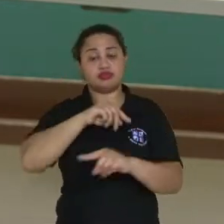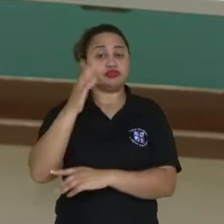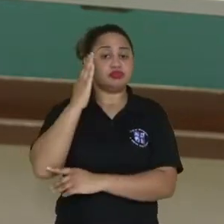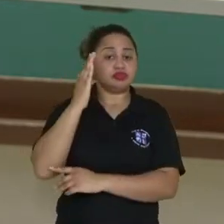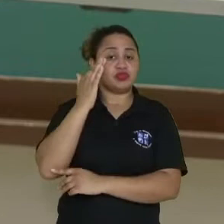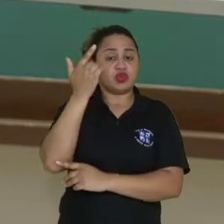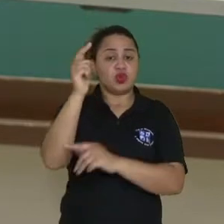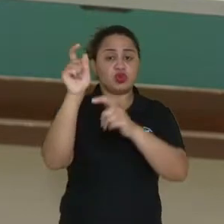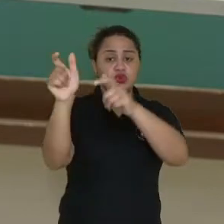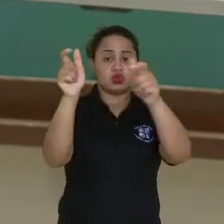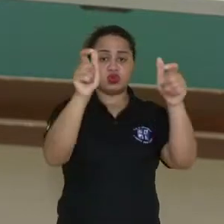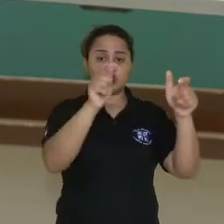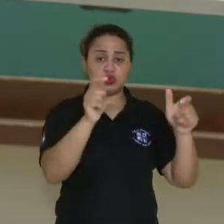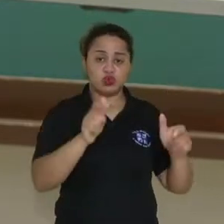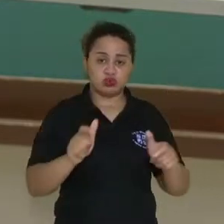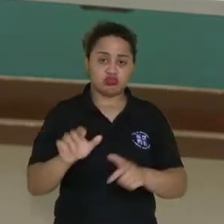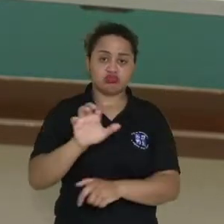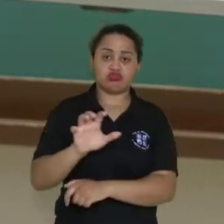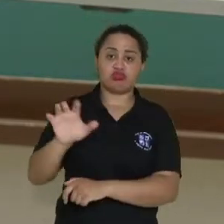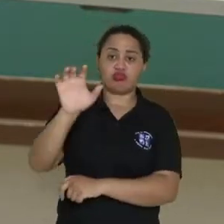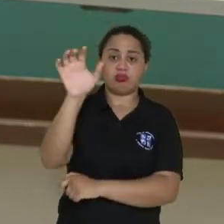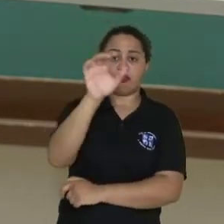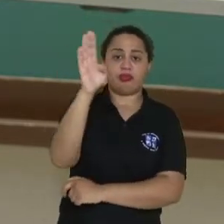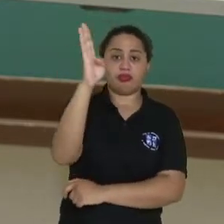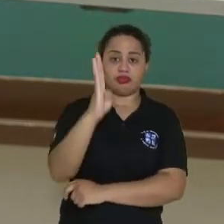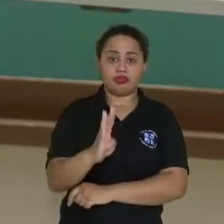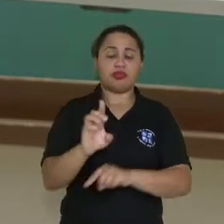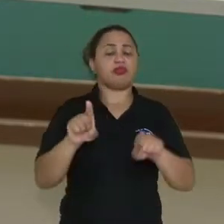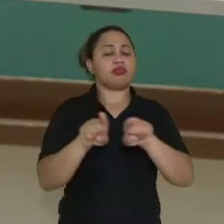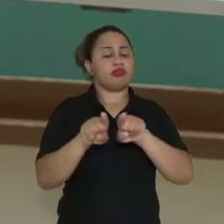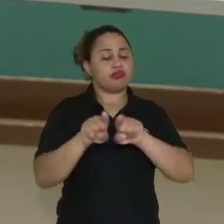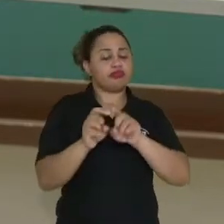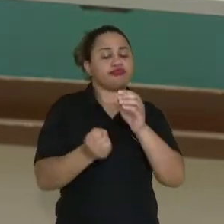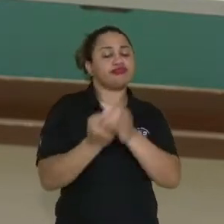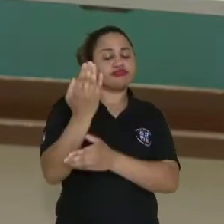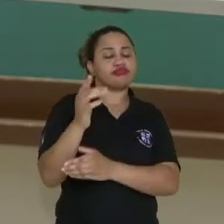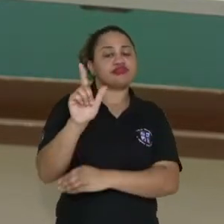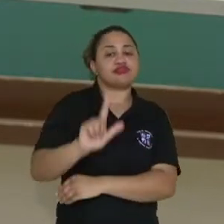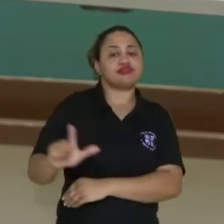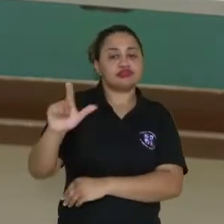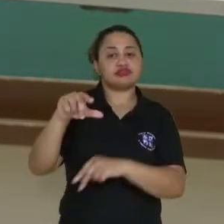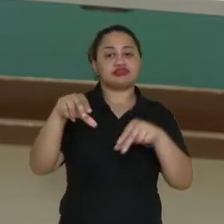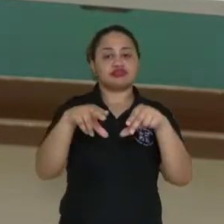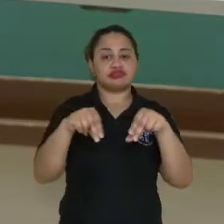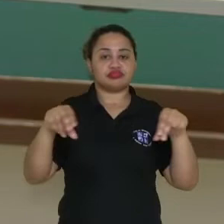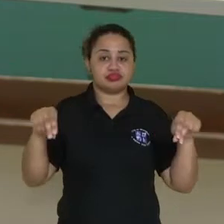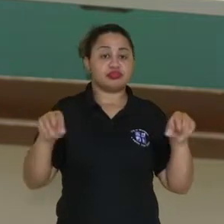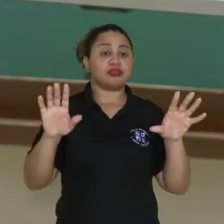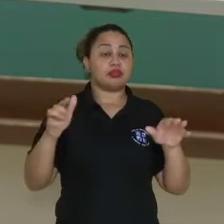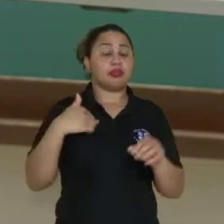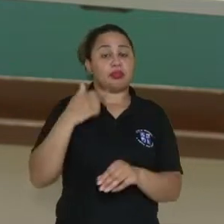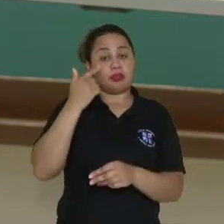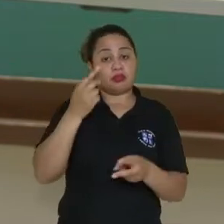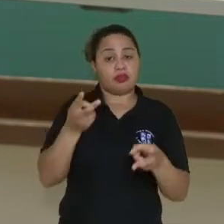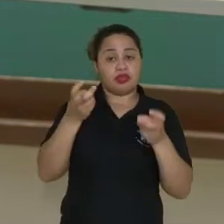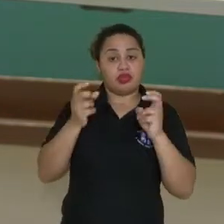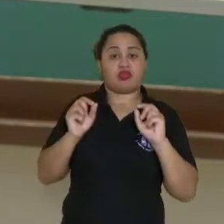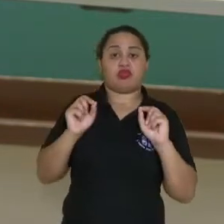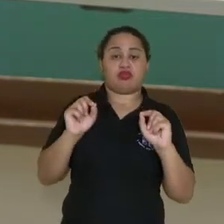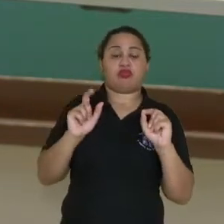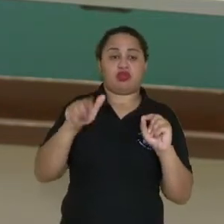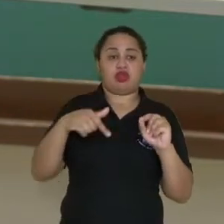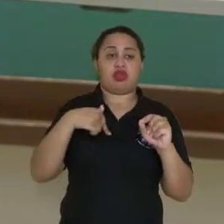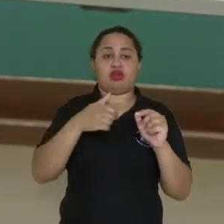outras localidades, outras regiões do nosso país, também se produz muito a literatura de cordel, né? Vejam que tratam-se